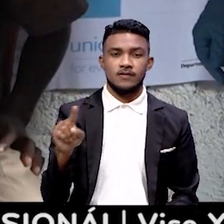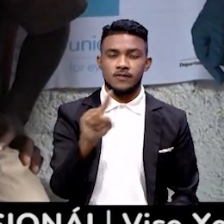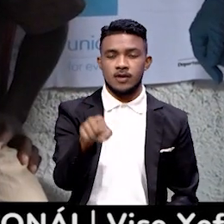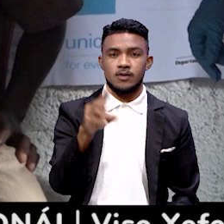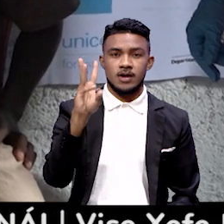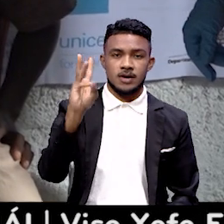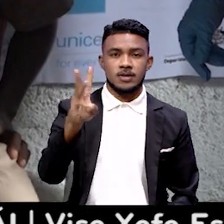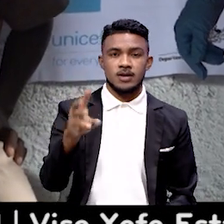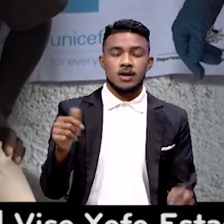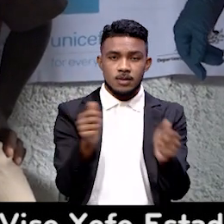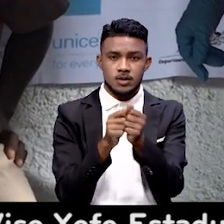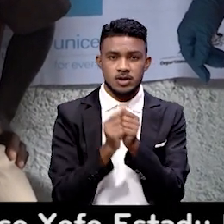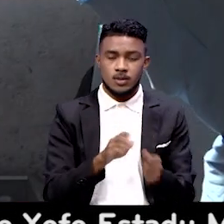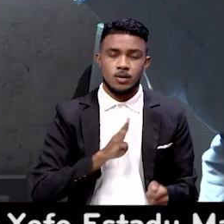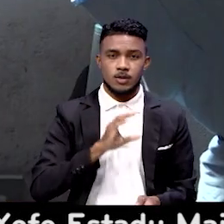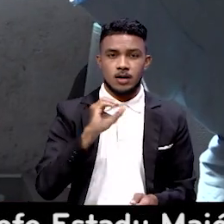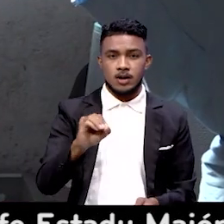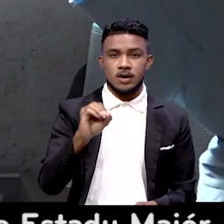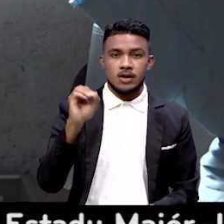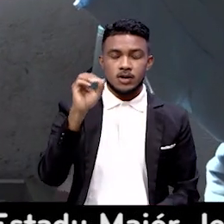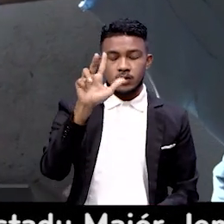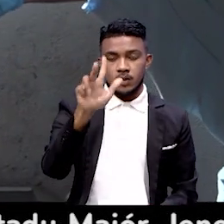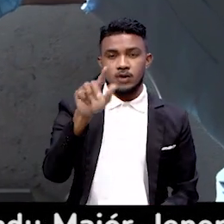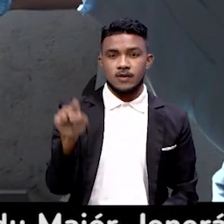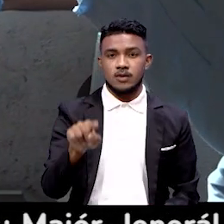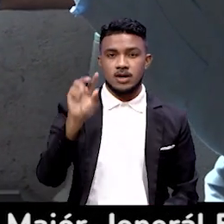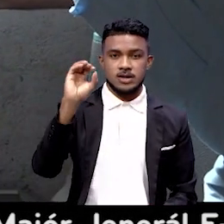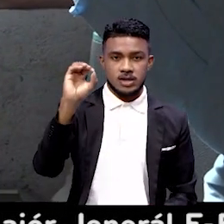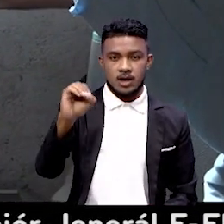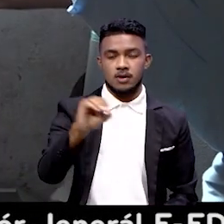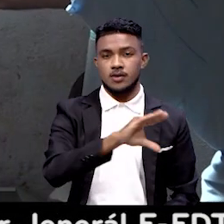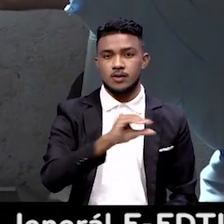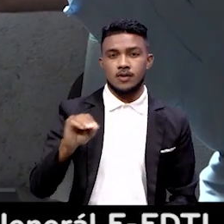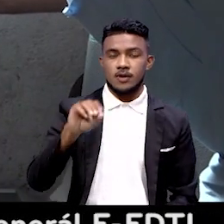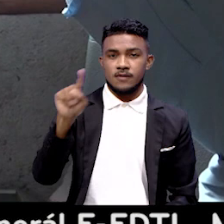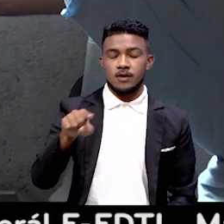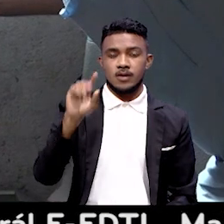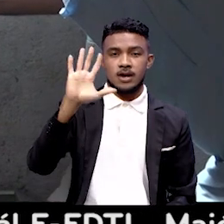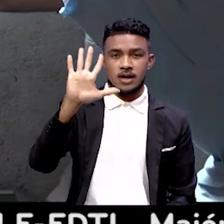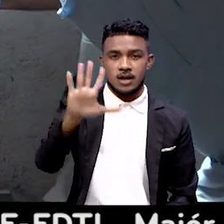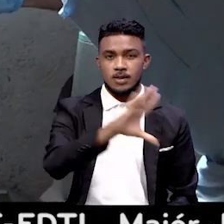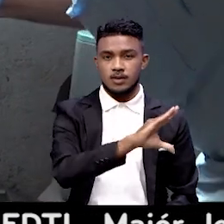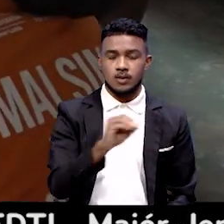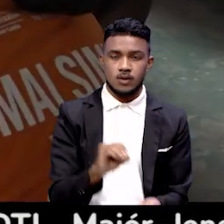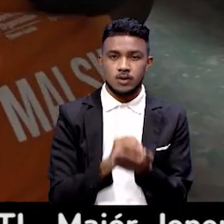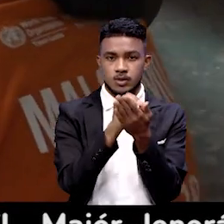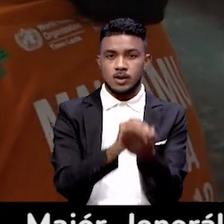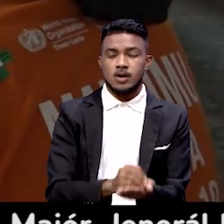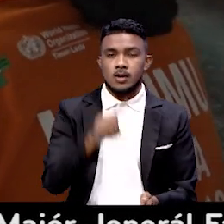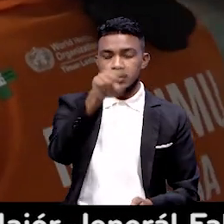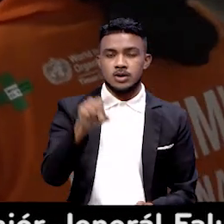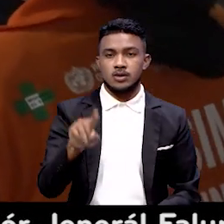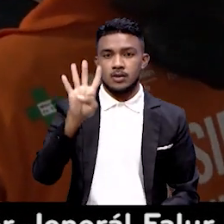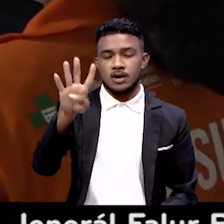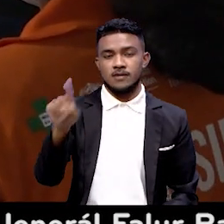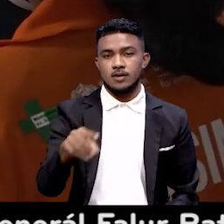Bobonaro e a 1%, Tolo, 1,0%, Covalima, 1%, Tolo, 1,5%, Noreua, 1%, Hat, 1,0%. Laura